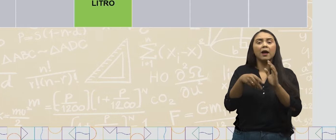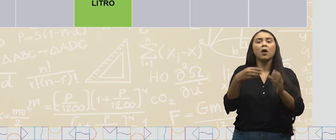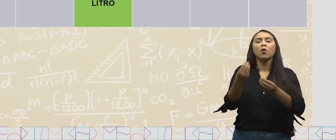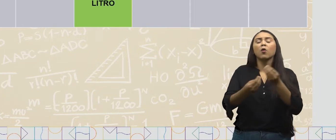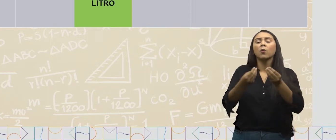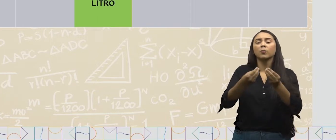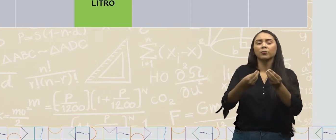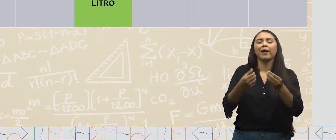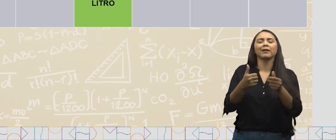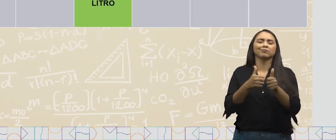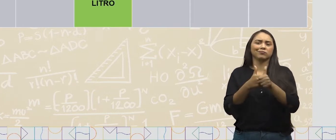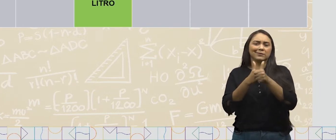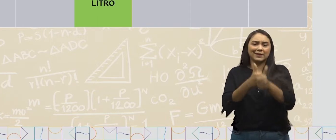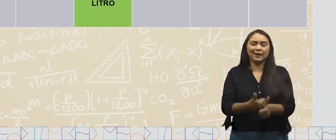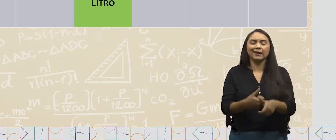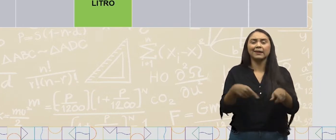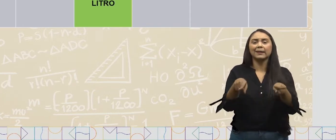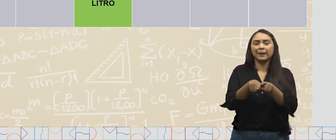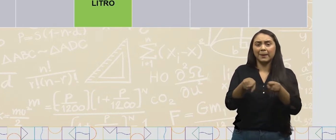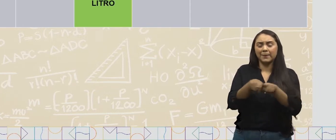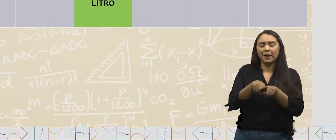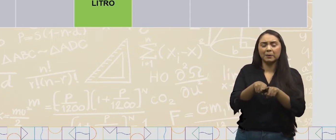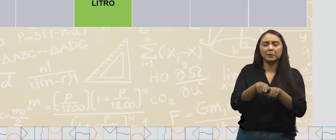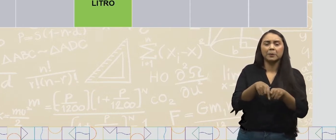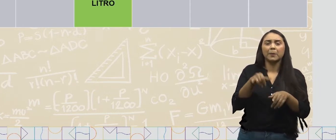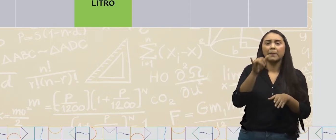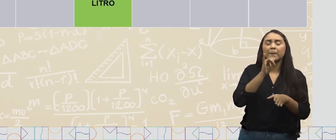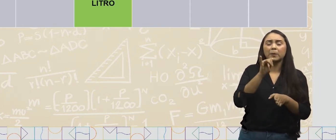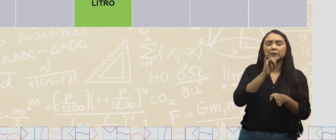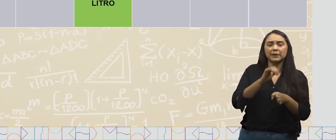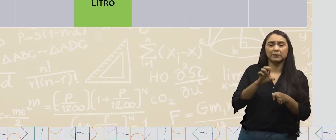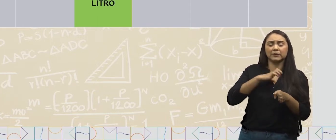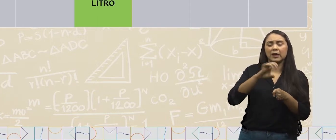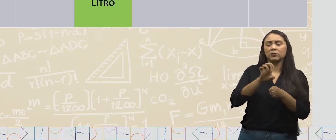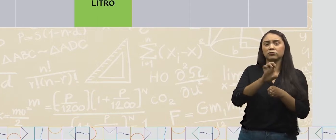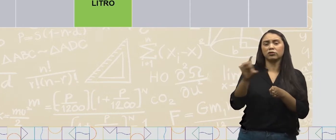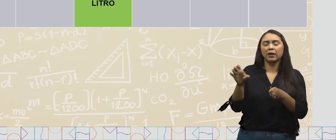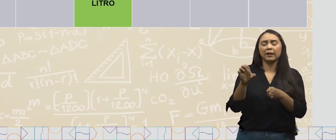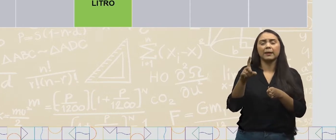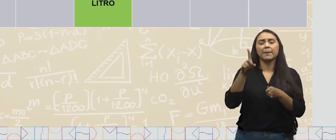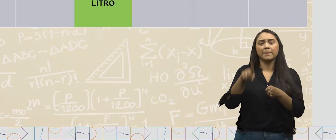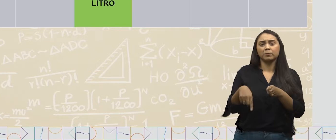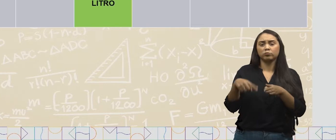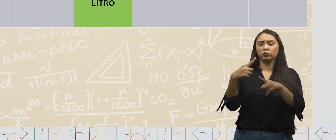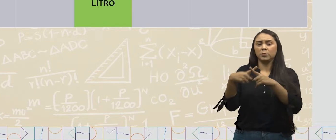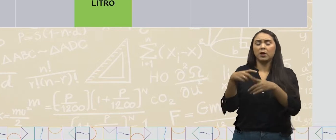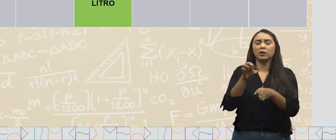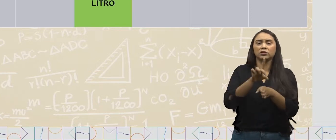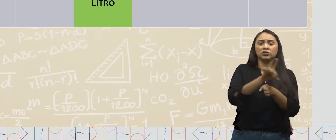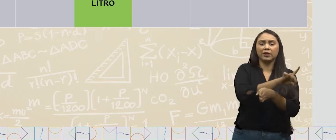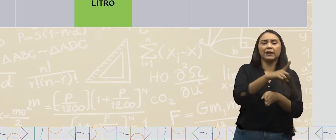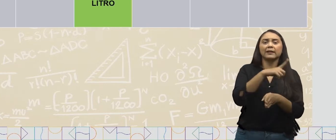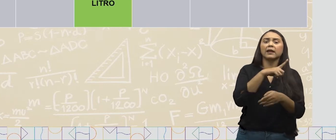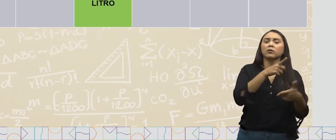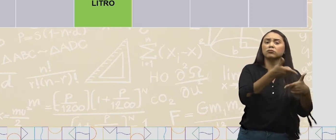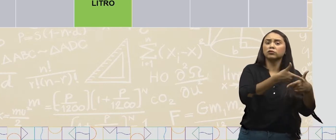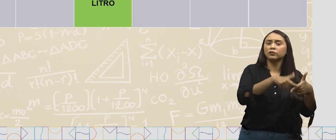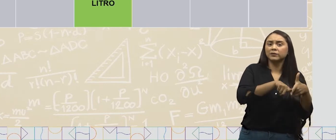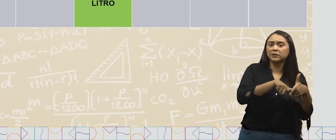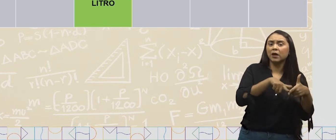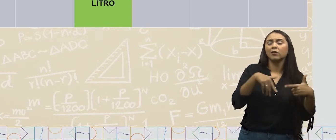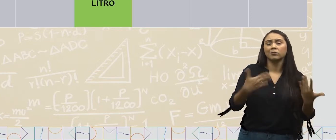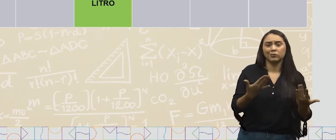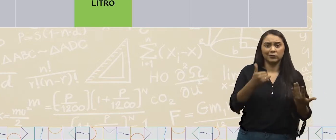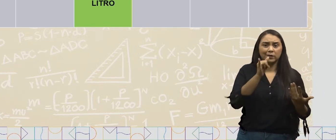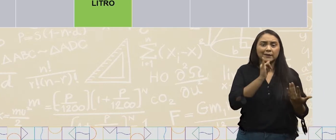seguir ou para os múltiplos, ou para os submúltiplos, os menores. No caso